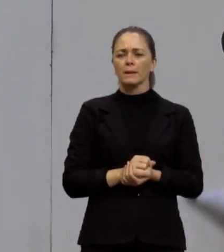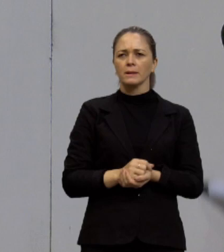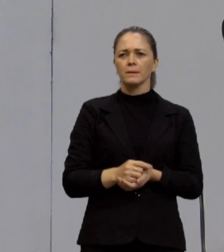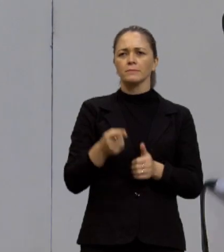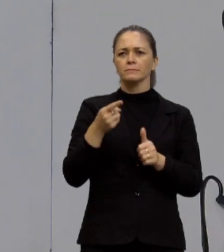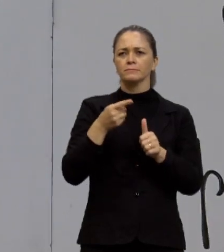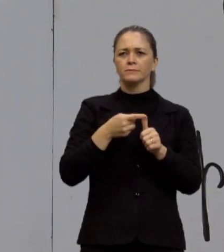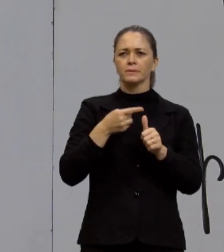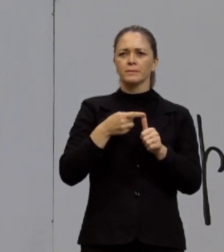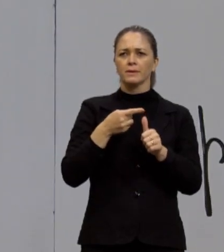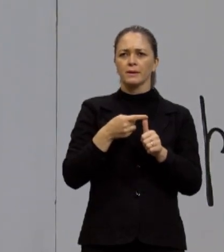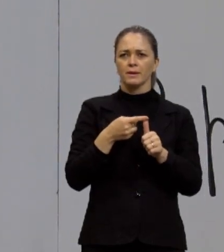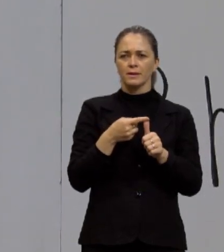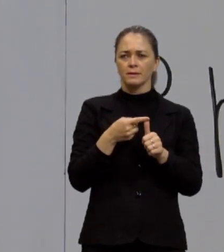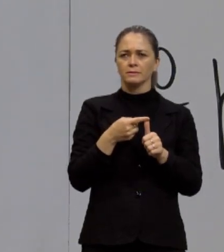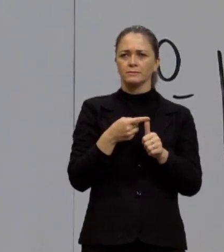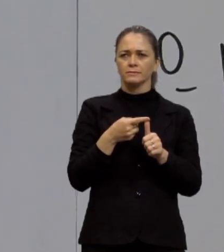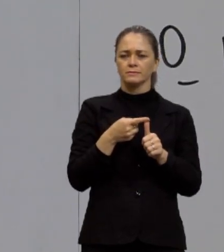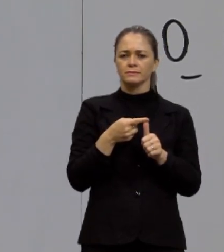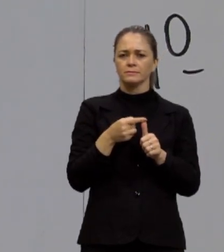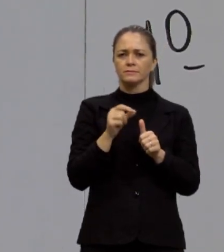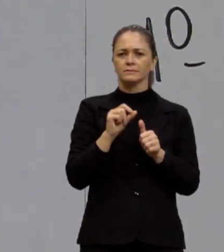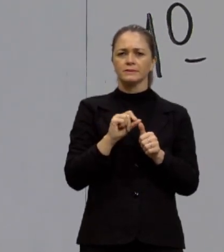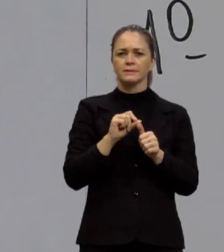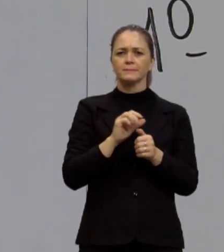primeiro passo que eu faço para resolver?